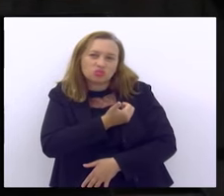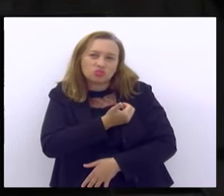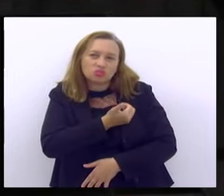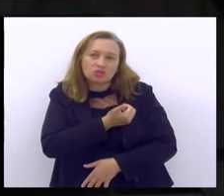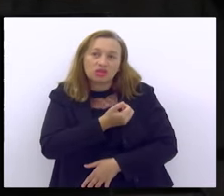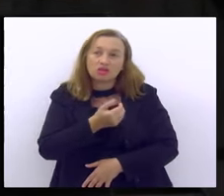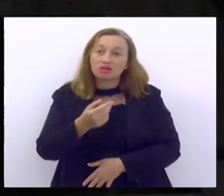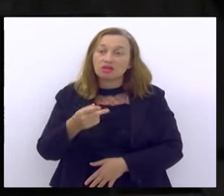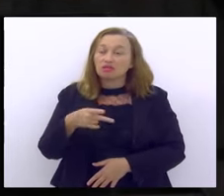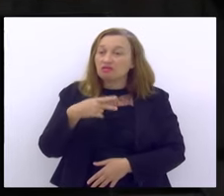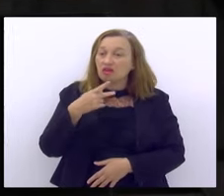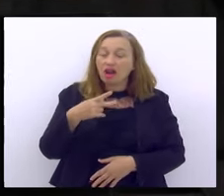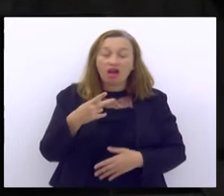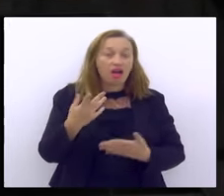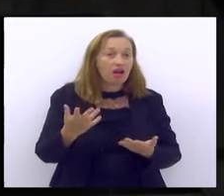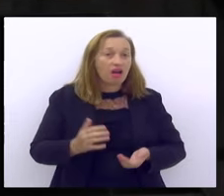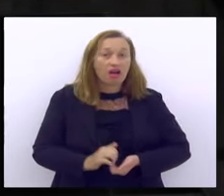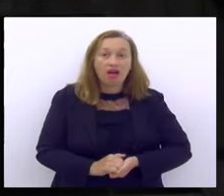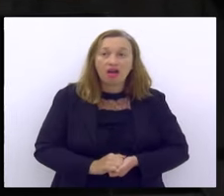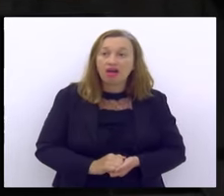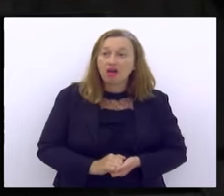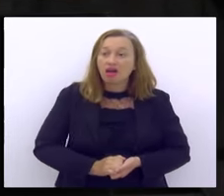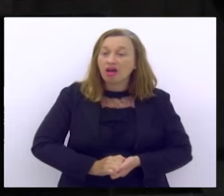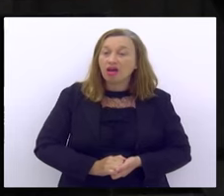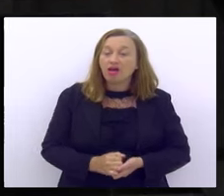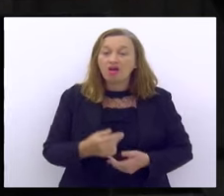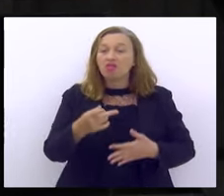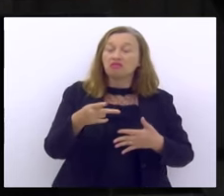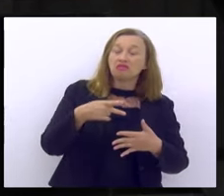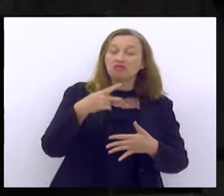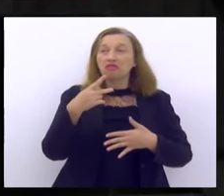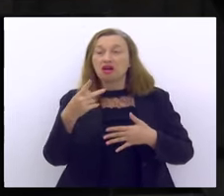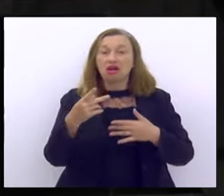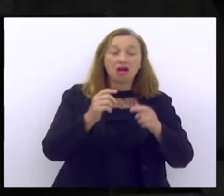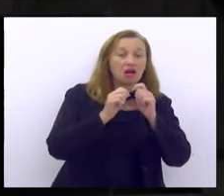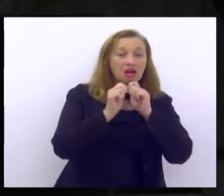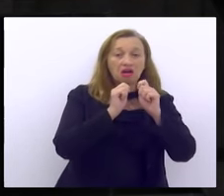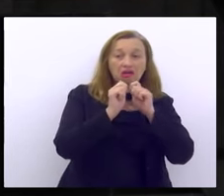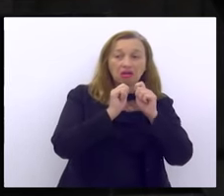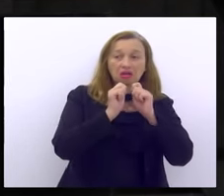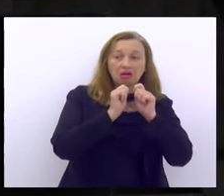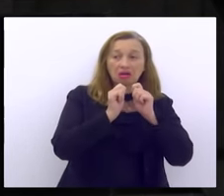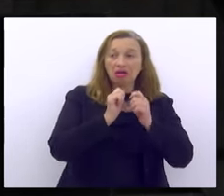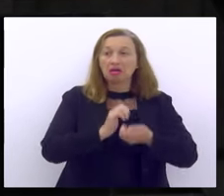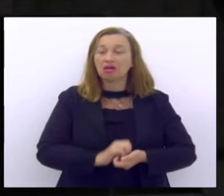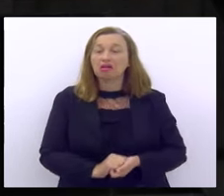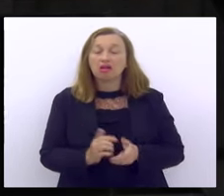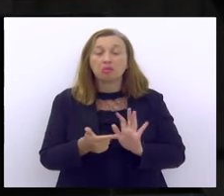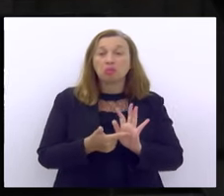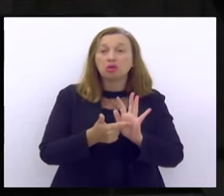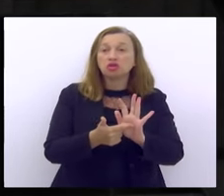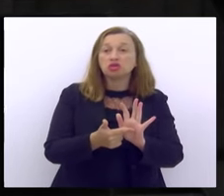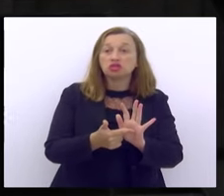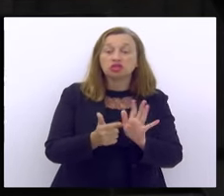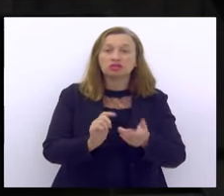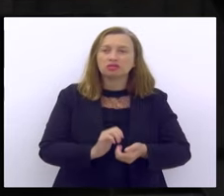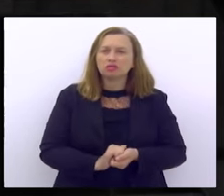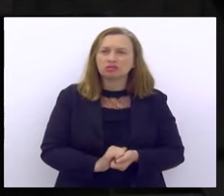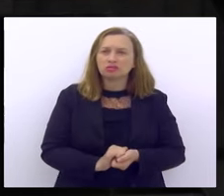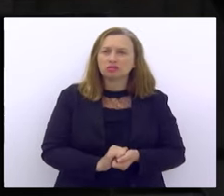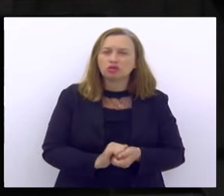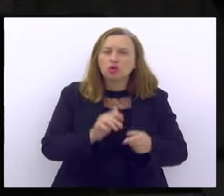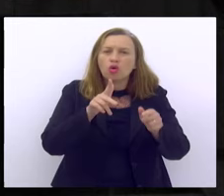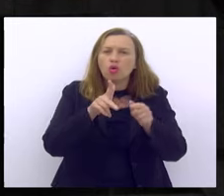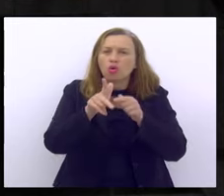vem botar notinha, vem instrumentalizar a imprensa, mostrando o corte do